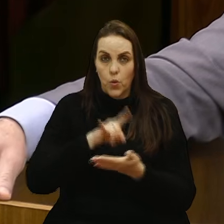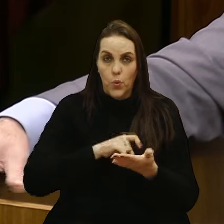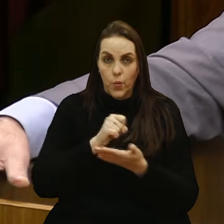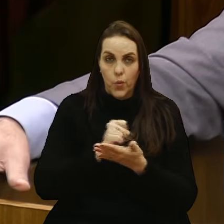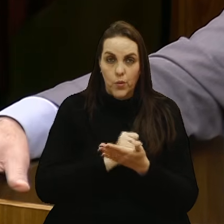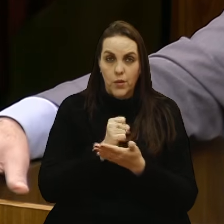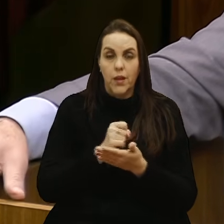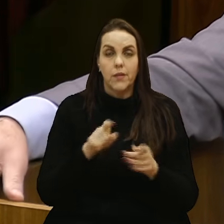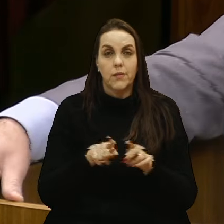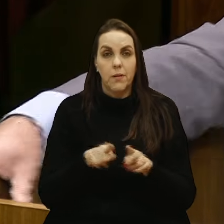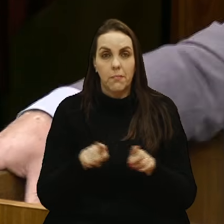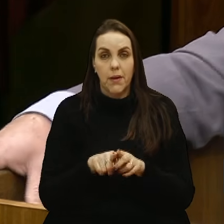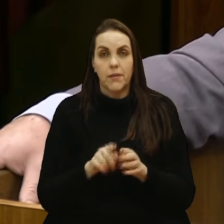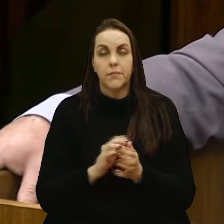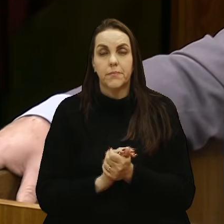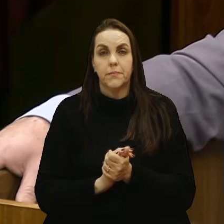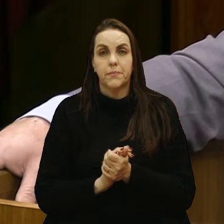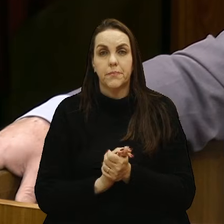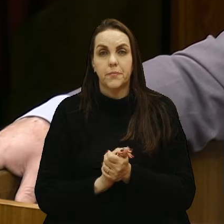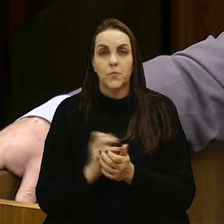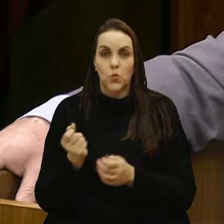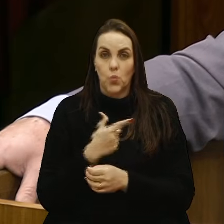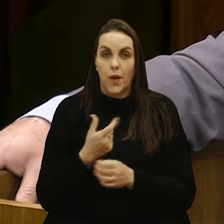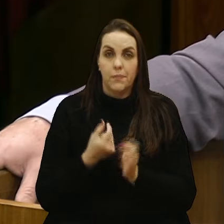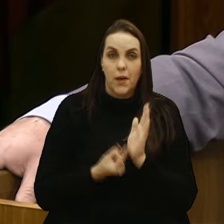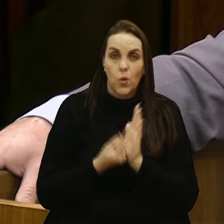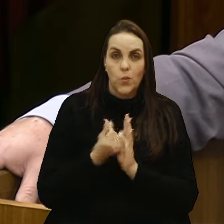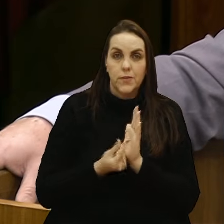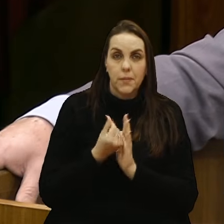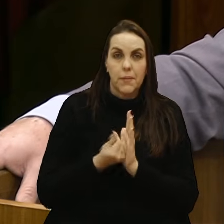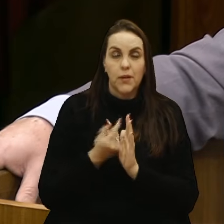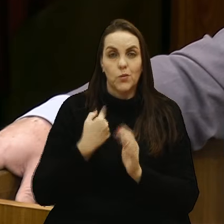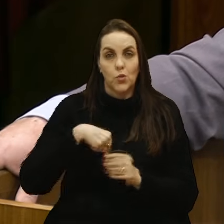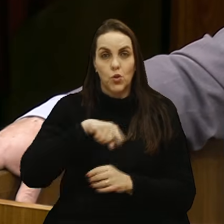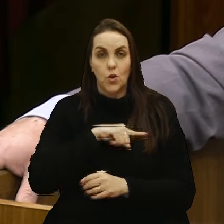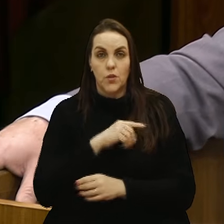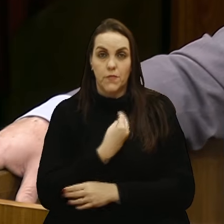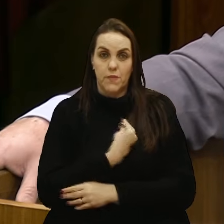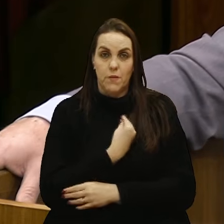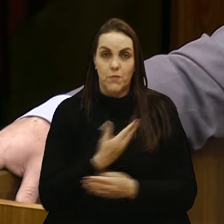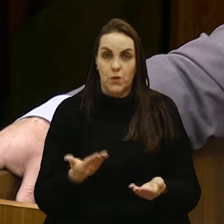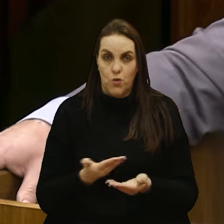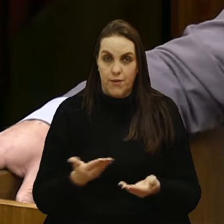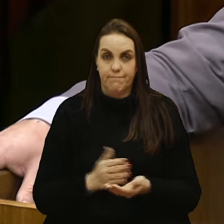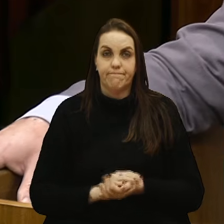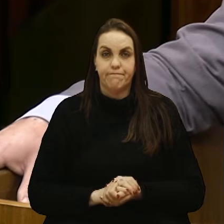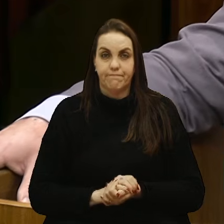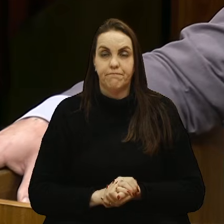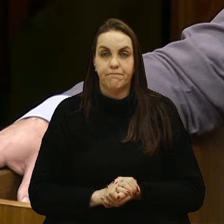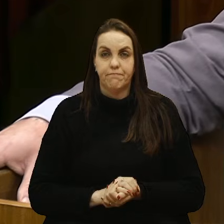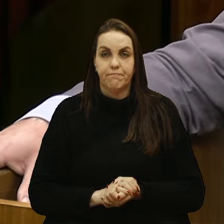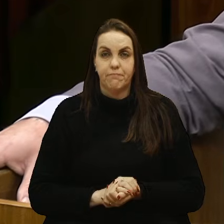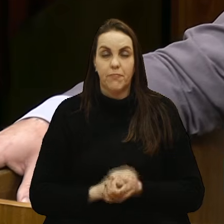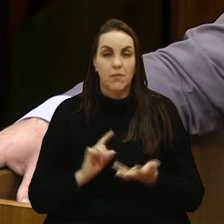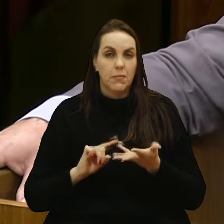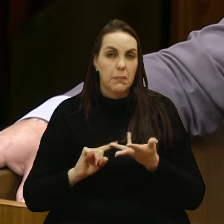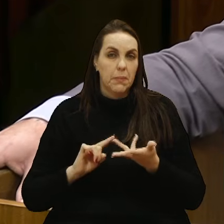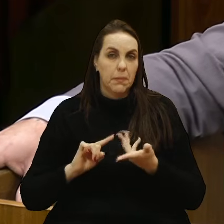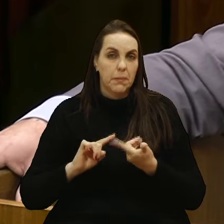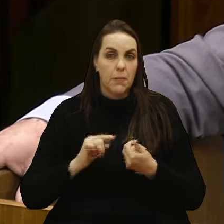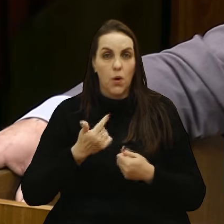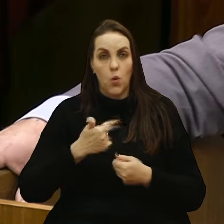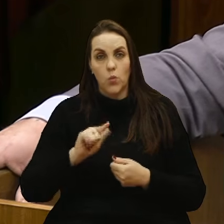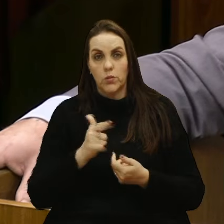contrato em detrimento à questão orçamentária que a gente está vivenciando. Dentre outras situações, né,